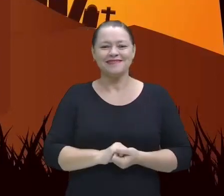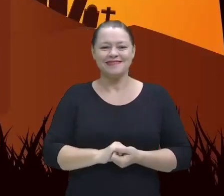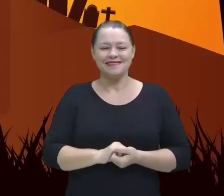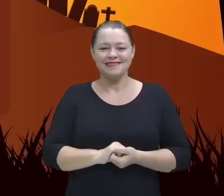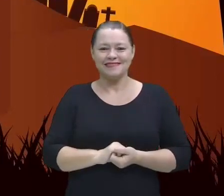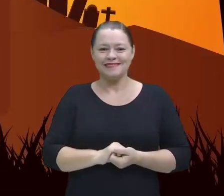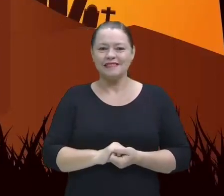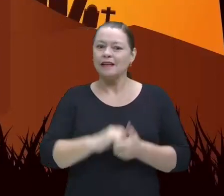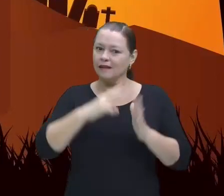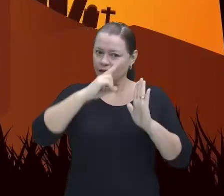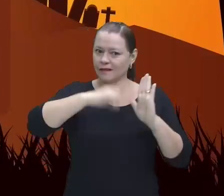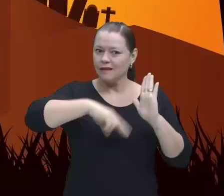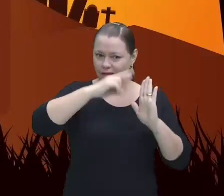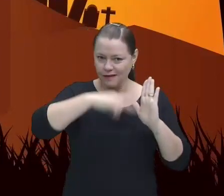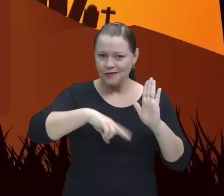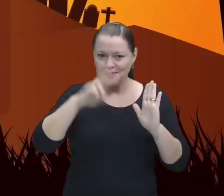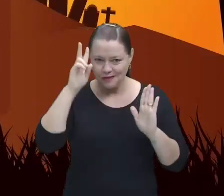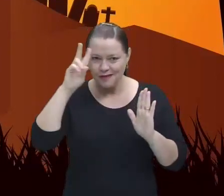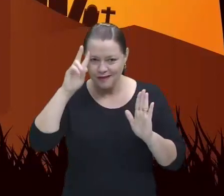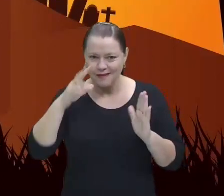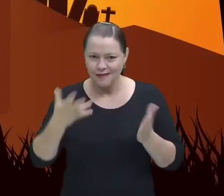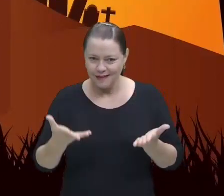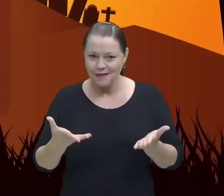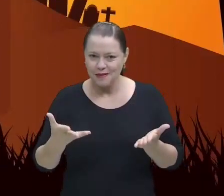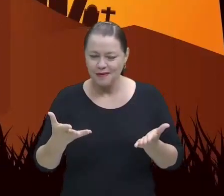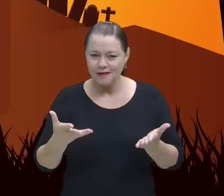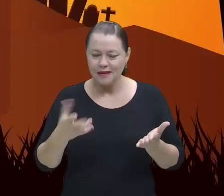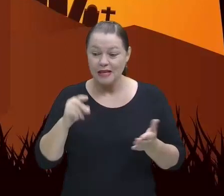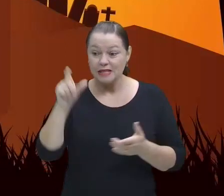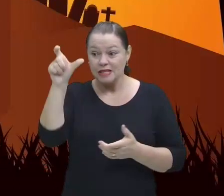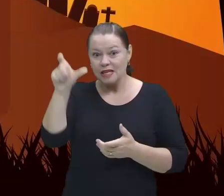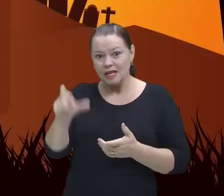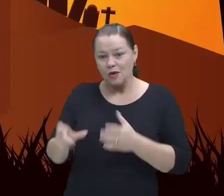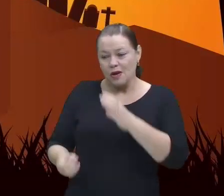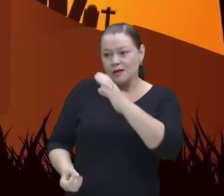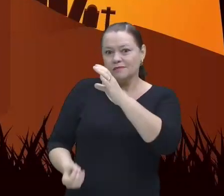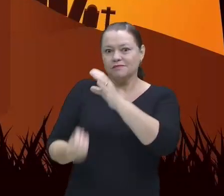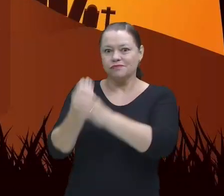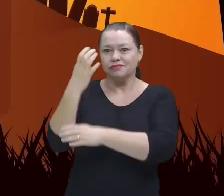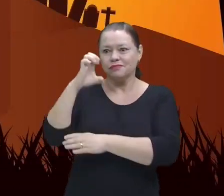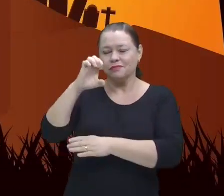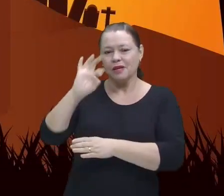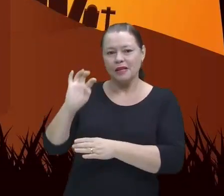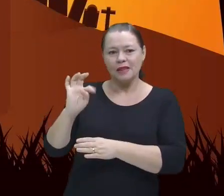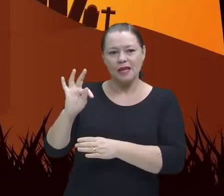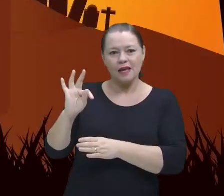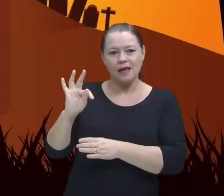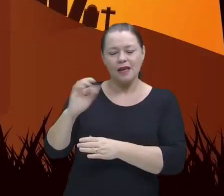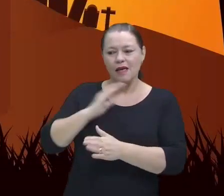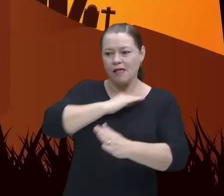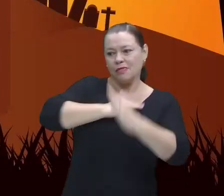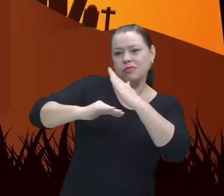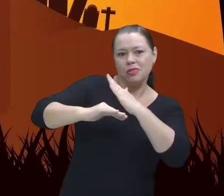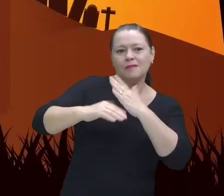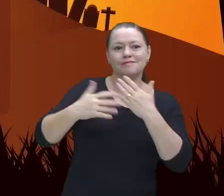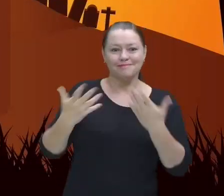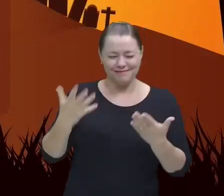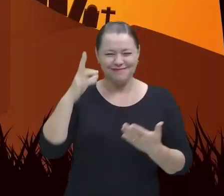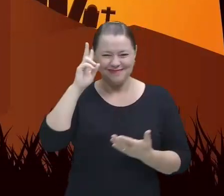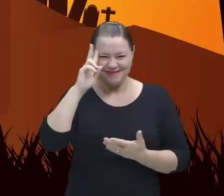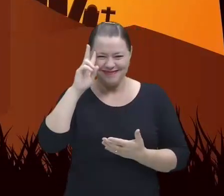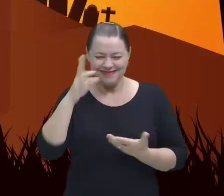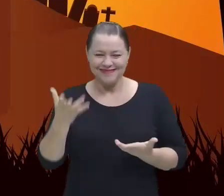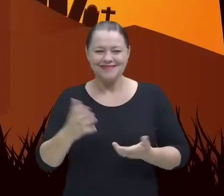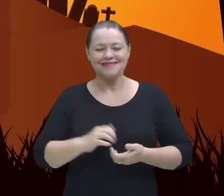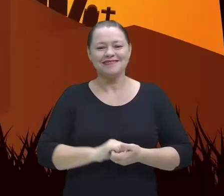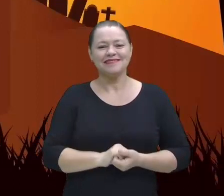ET estava na nossa história, não é verdade? Se o ET aparecesse, ia dar um karatê e pronto, resolvia a situação. Vamos